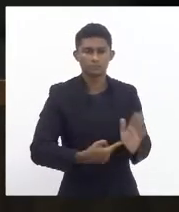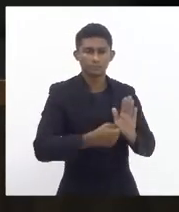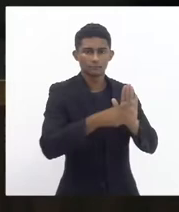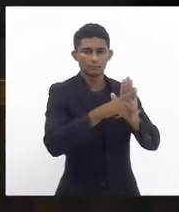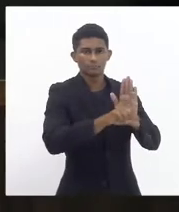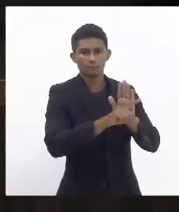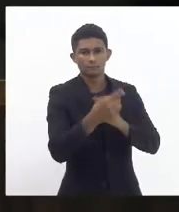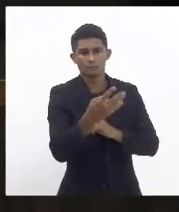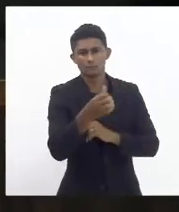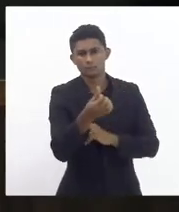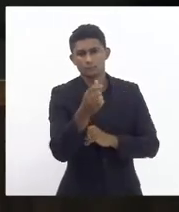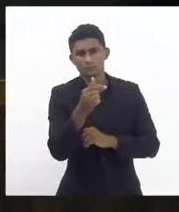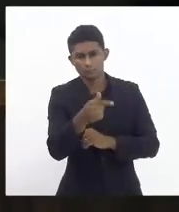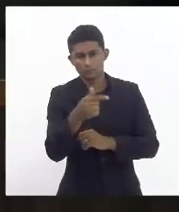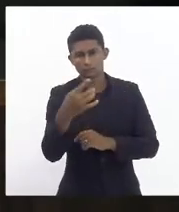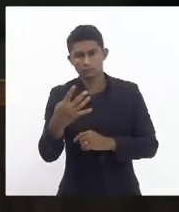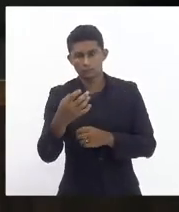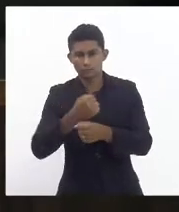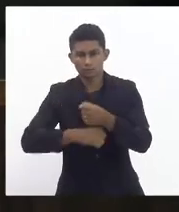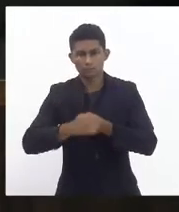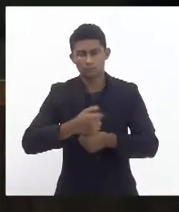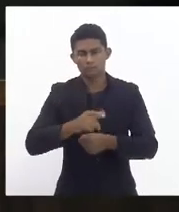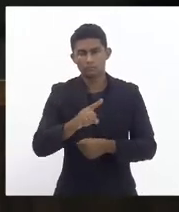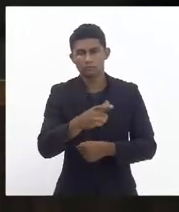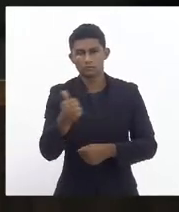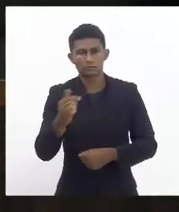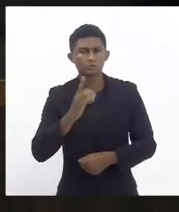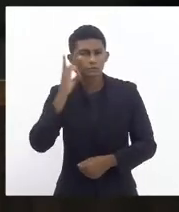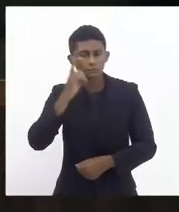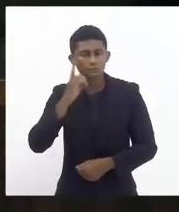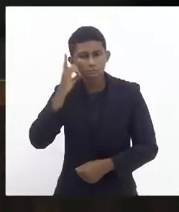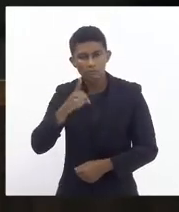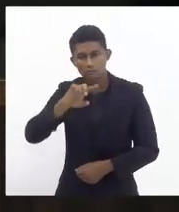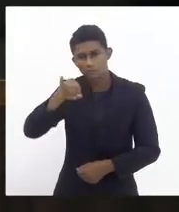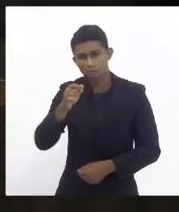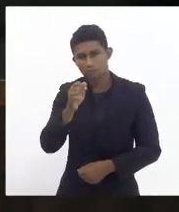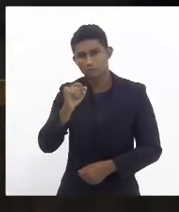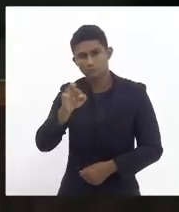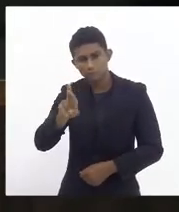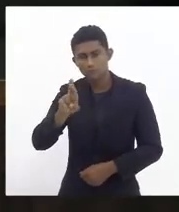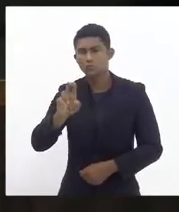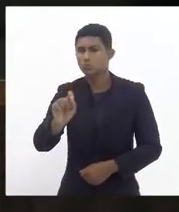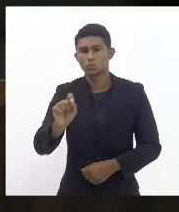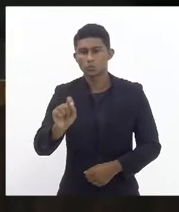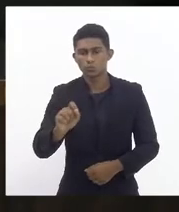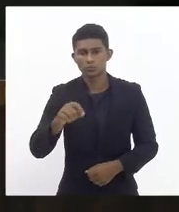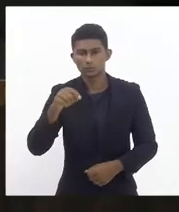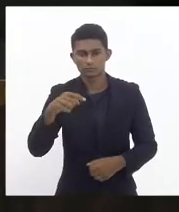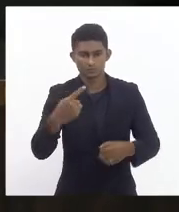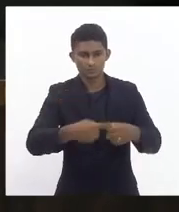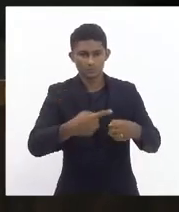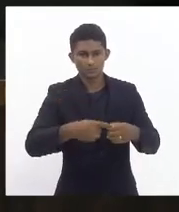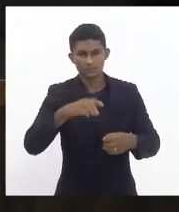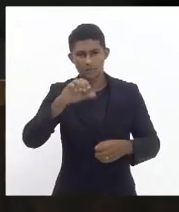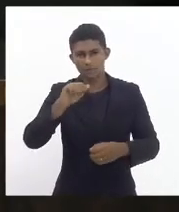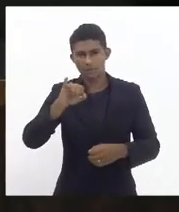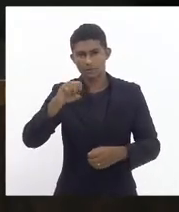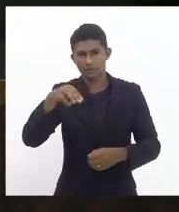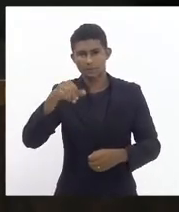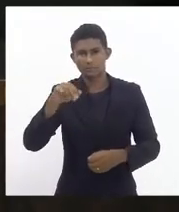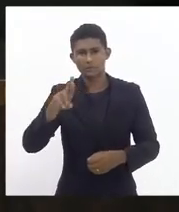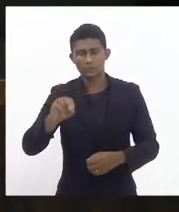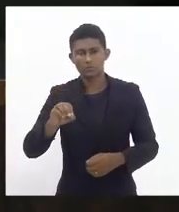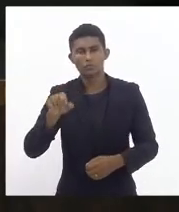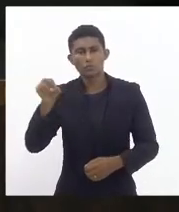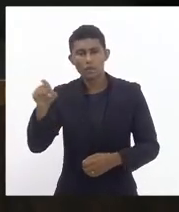de lei 4624 de 21 de autoria do deputado Jair Bittencourt declara o município de Casimiro de Abreu como a